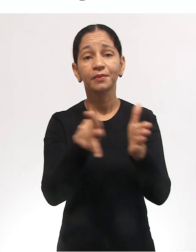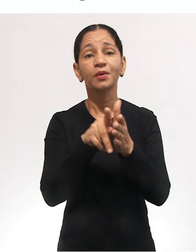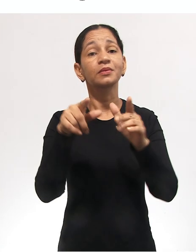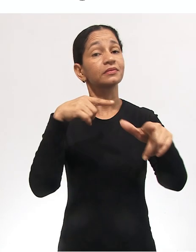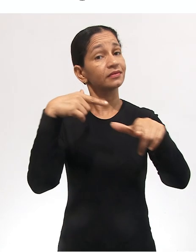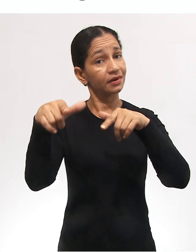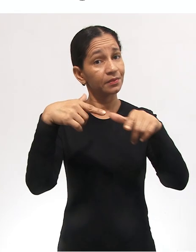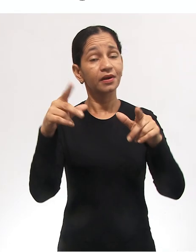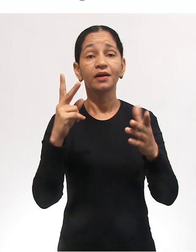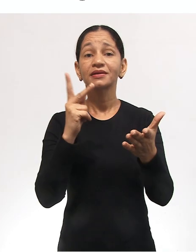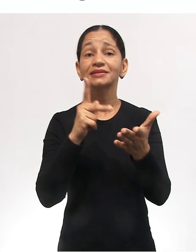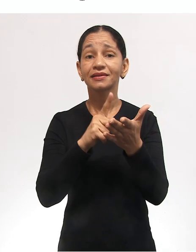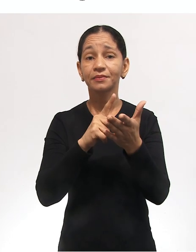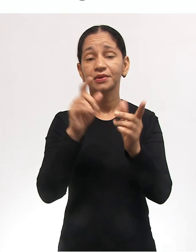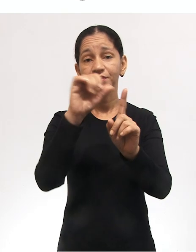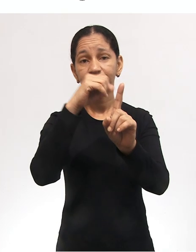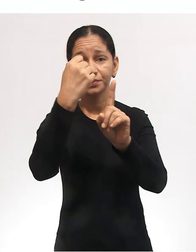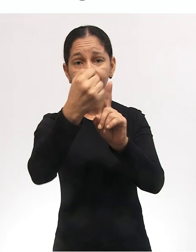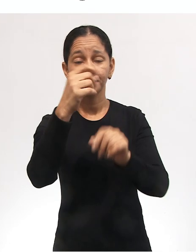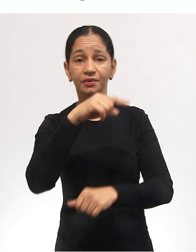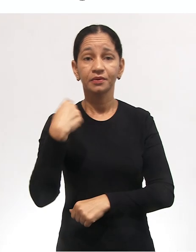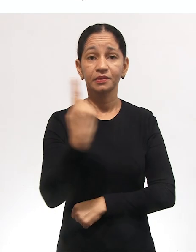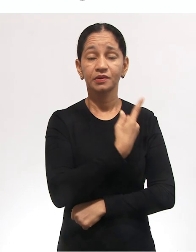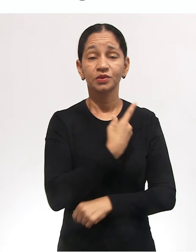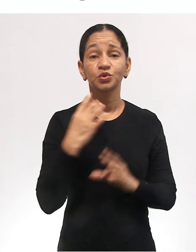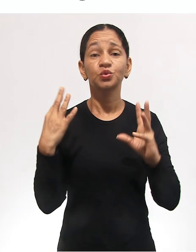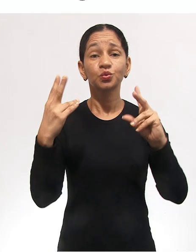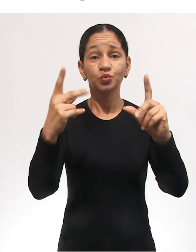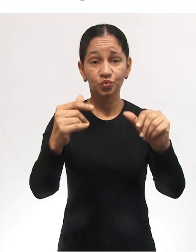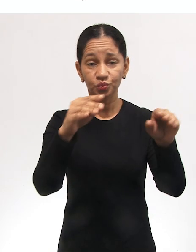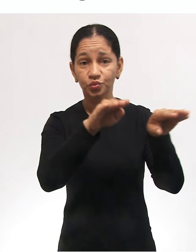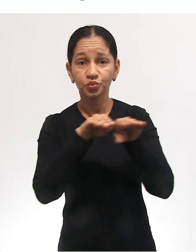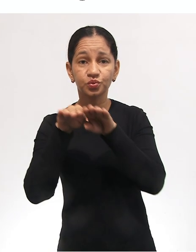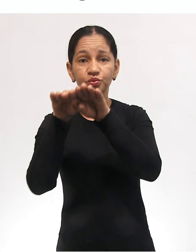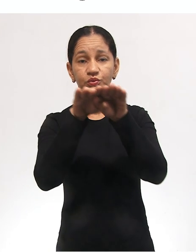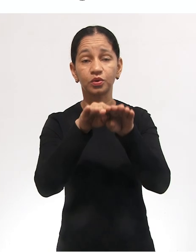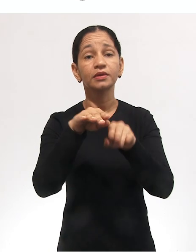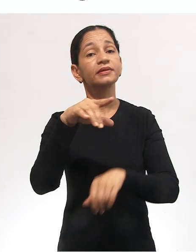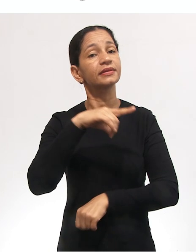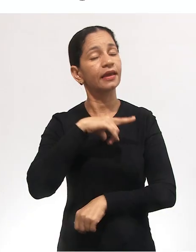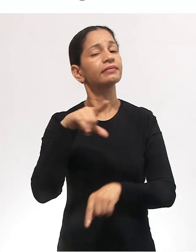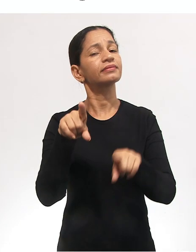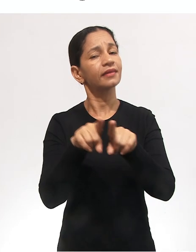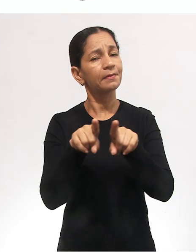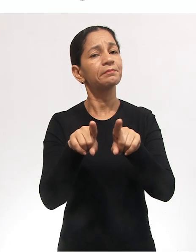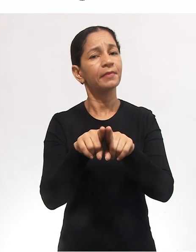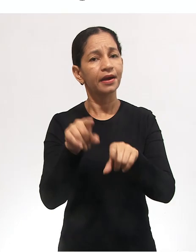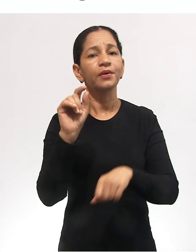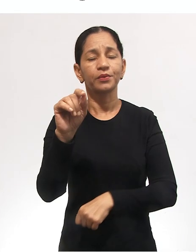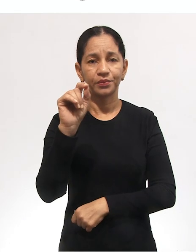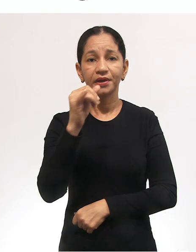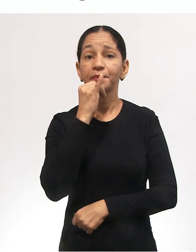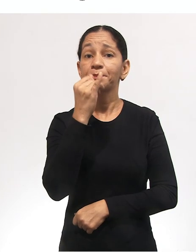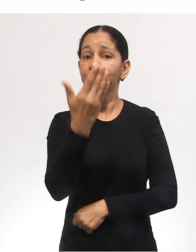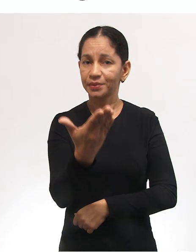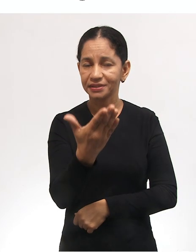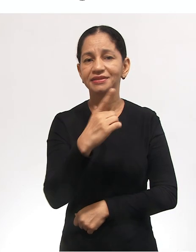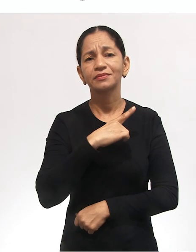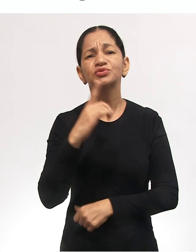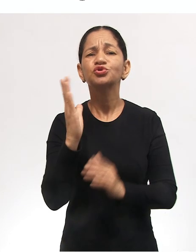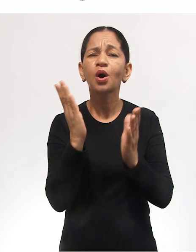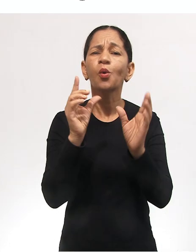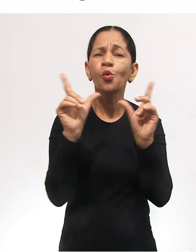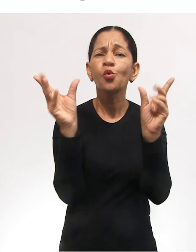foco social dos colaboradores, tá? Levando em consideração, gente, ó, lembrando que nós já falamos um pouquinho